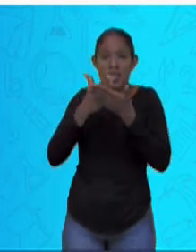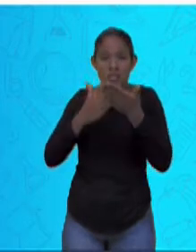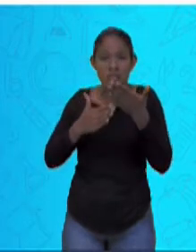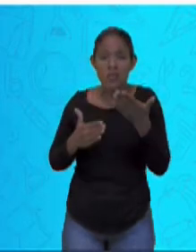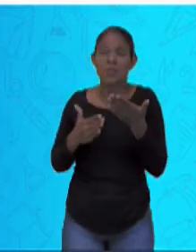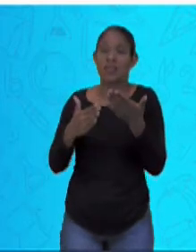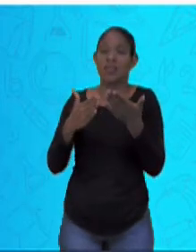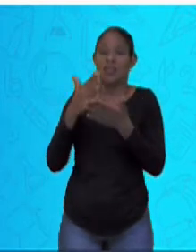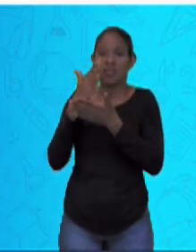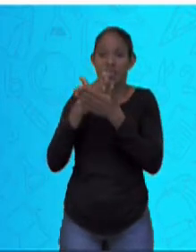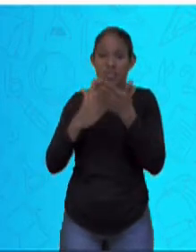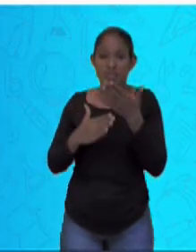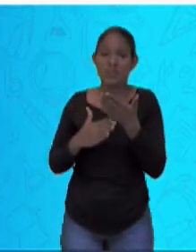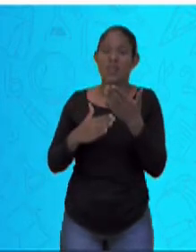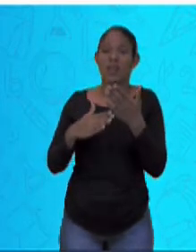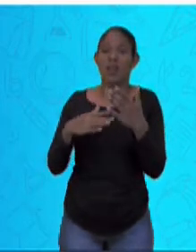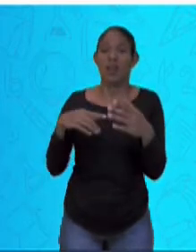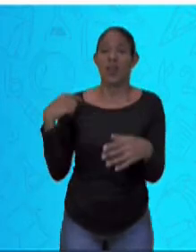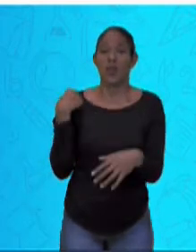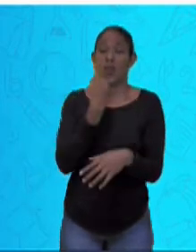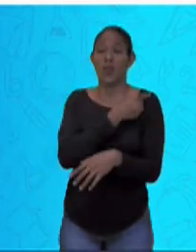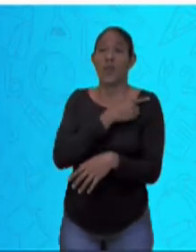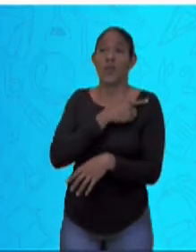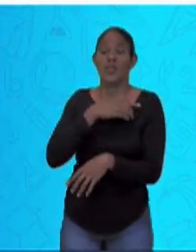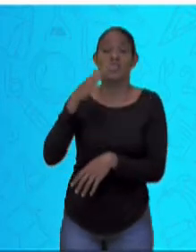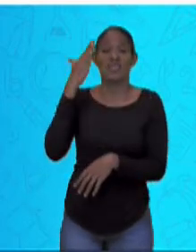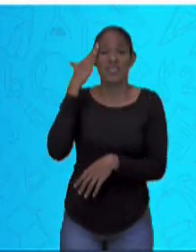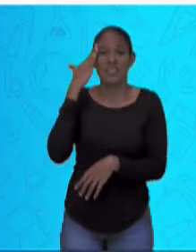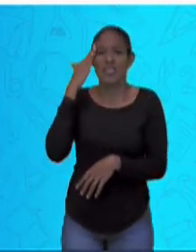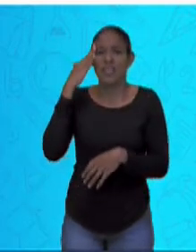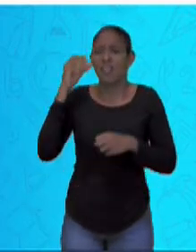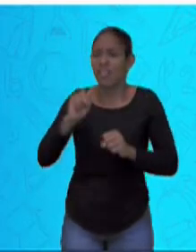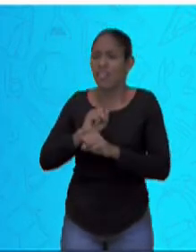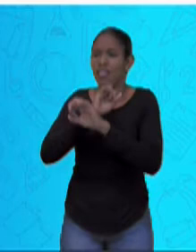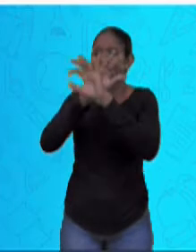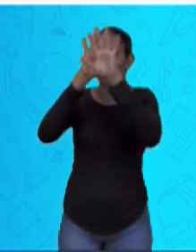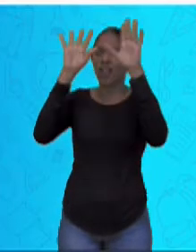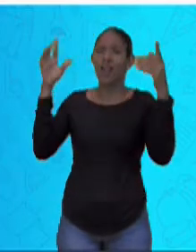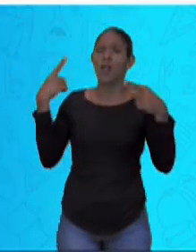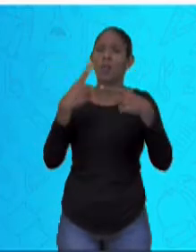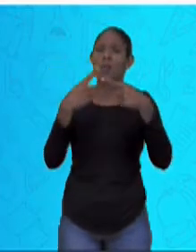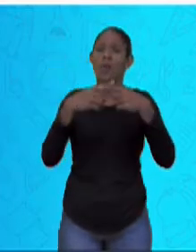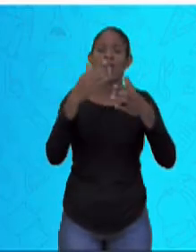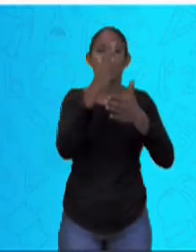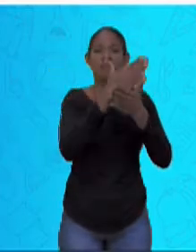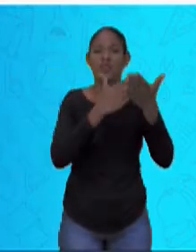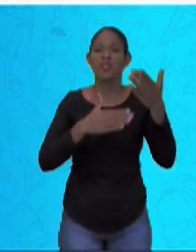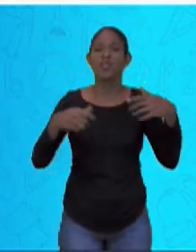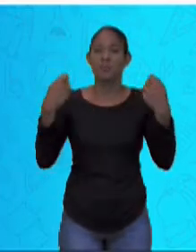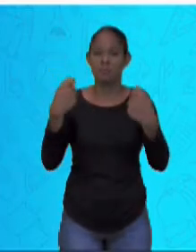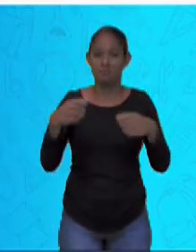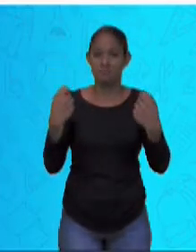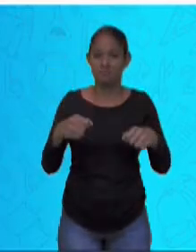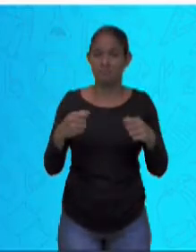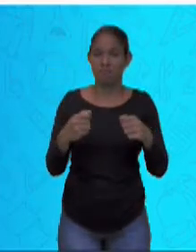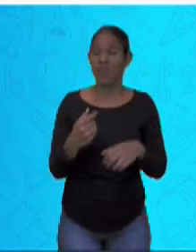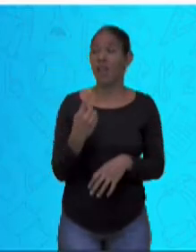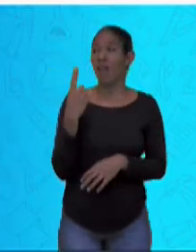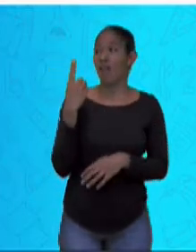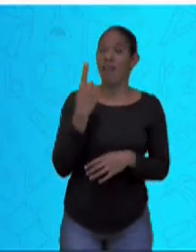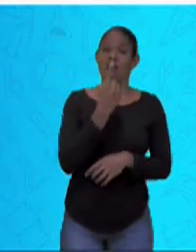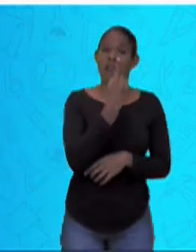entender bem o porquê dessa divisão. Pois bem, cada um deles representa o